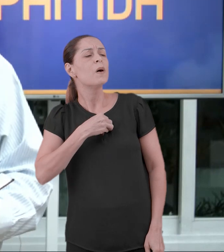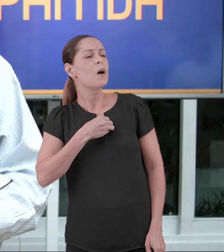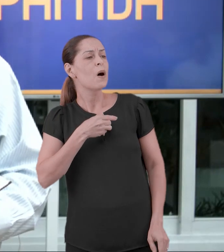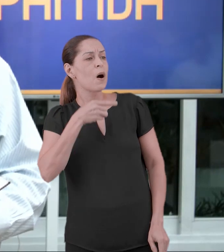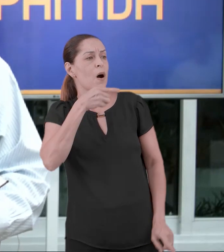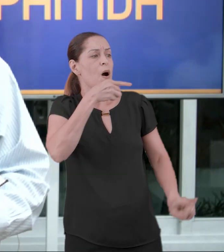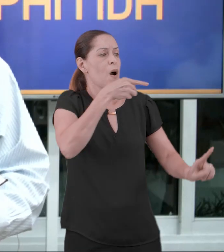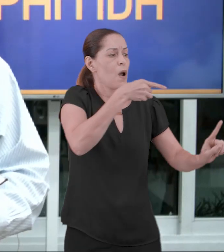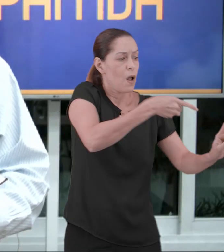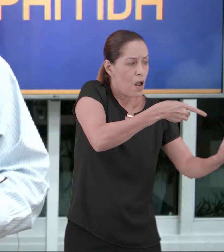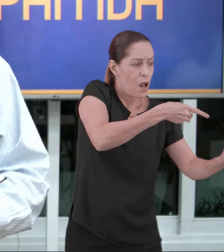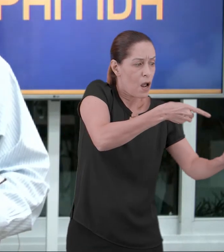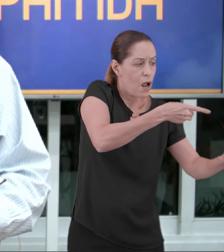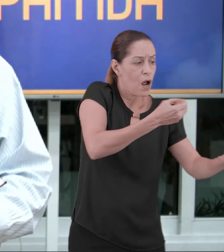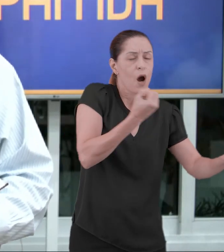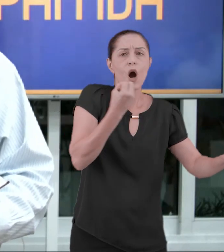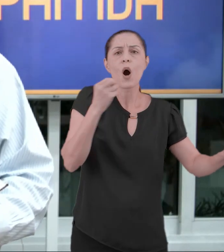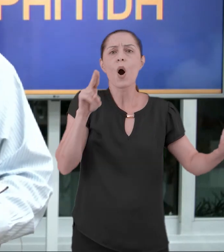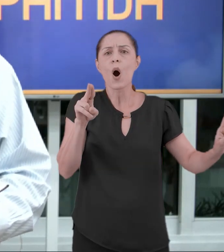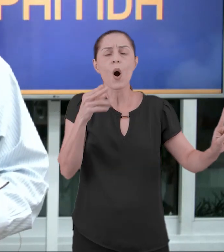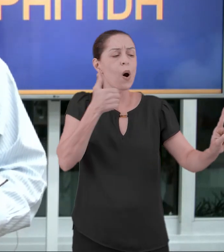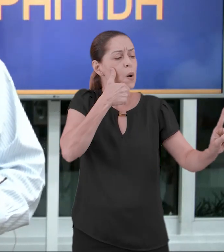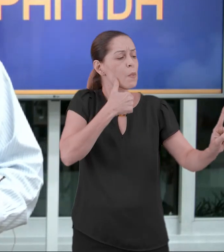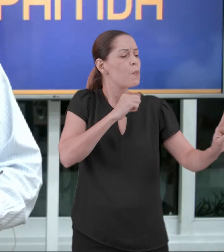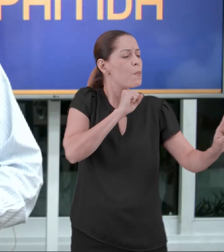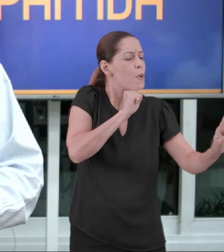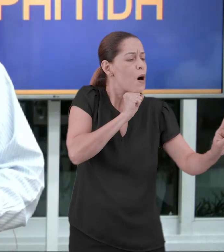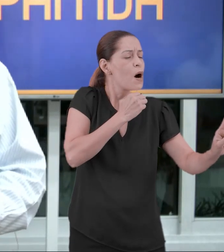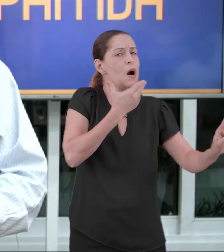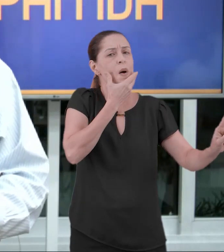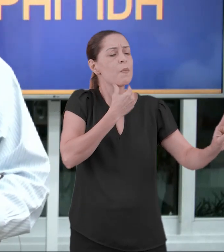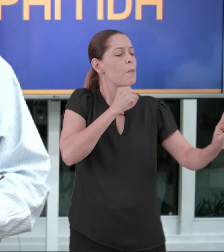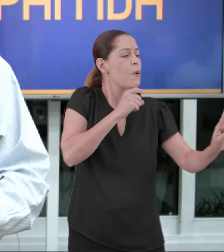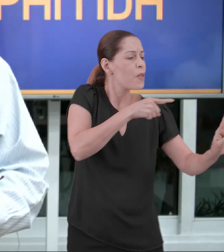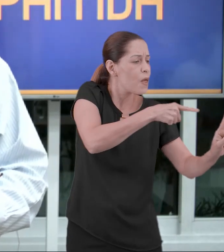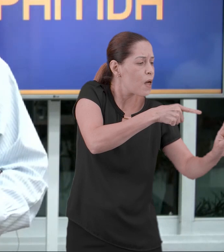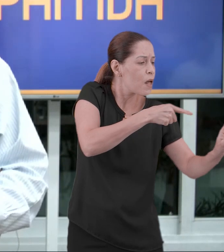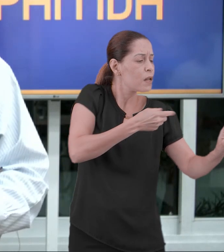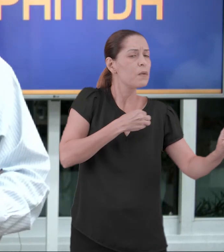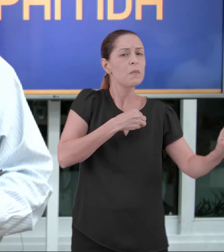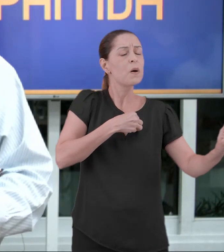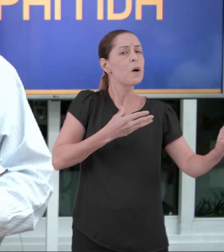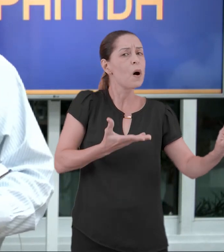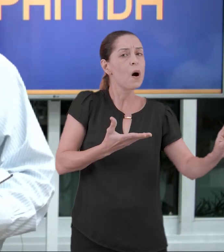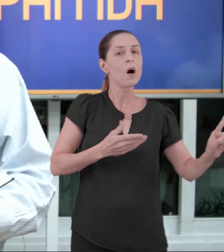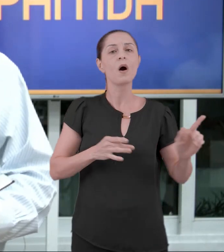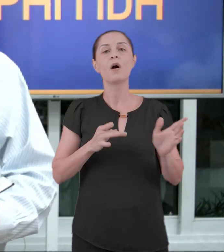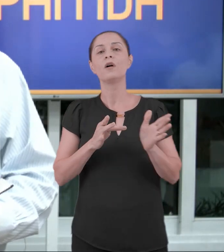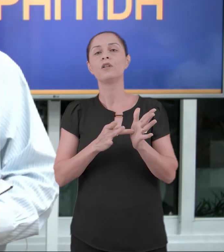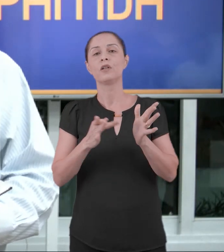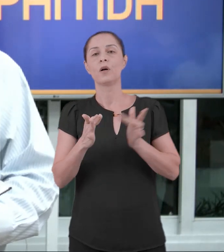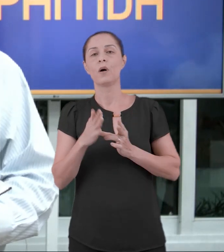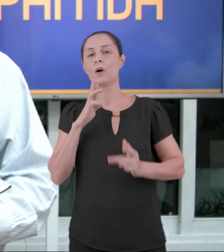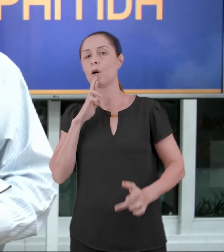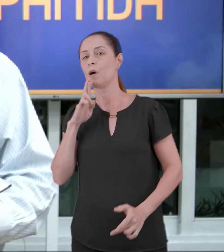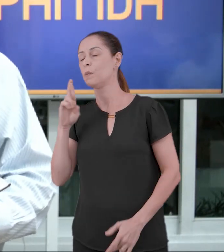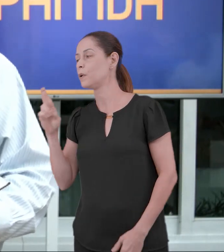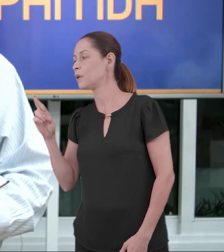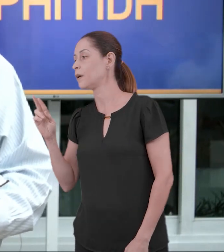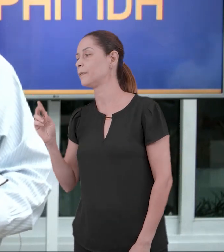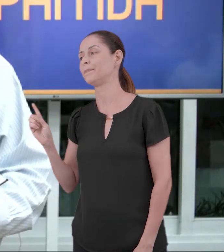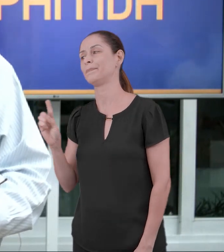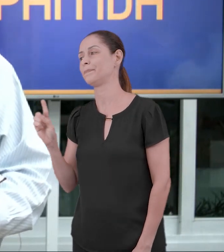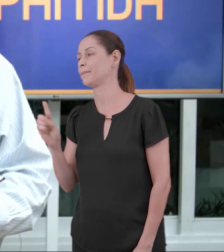cego? Respondeu Jesus: nem ele pecou, nem seus pais, mas foi